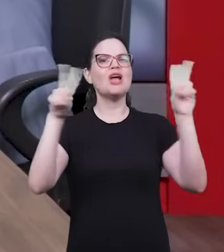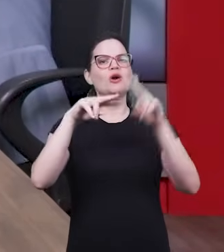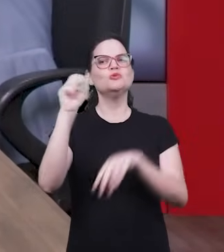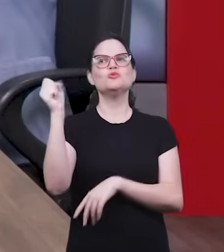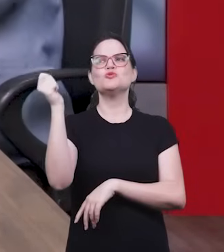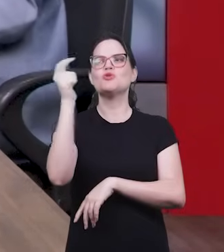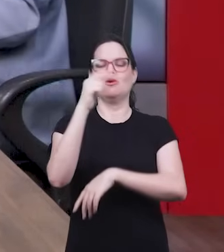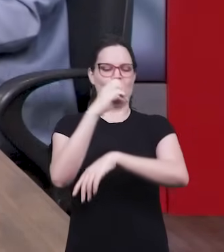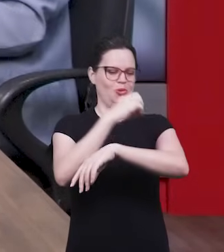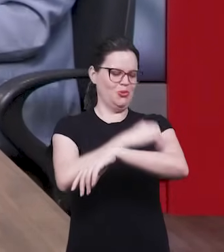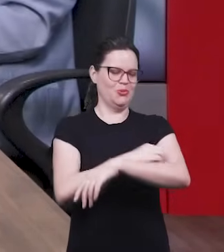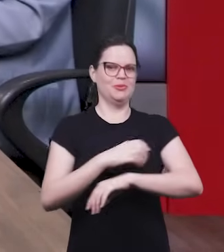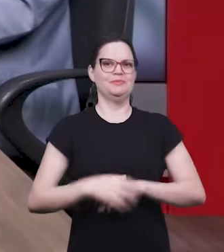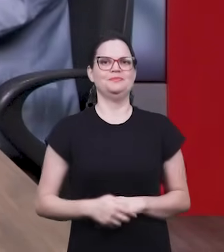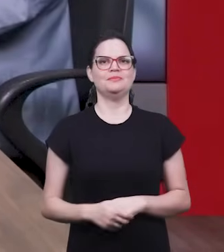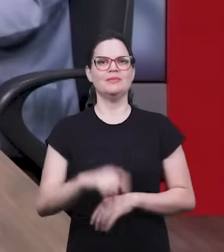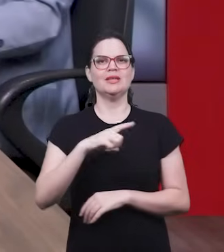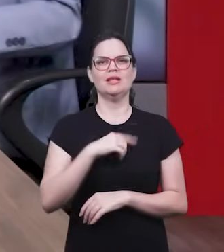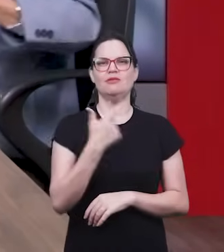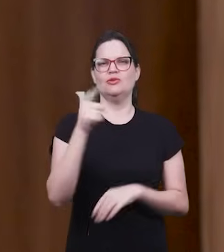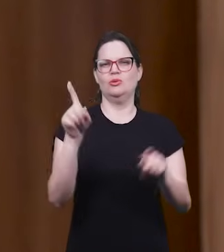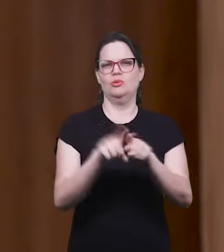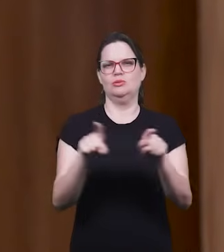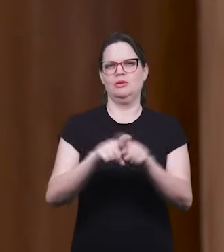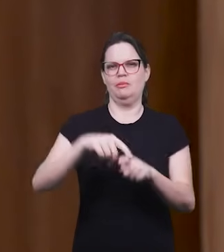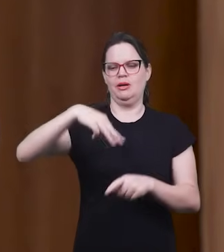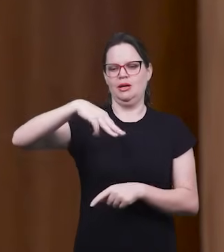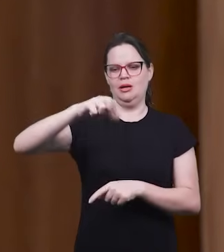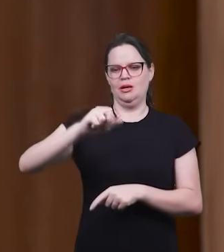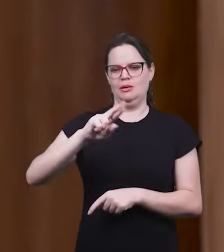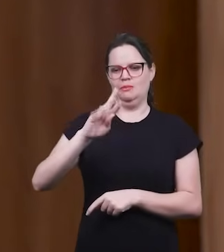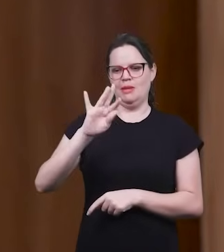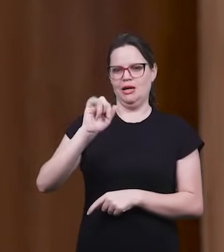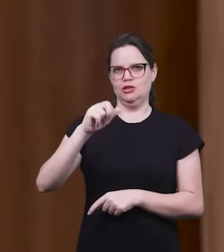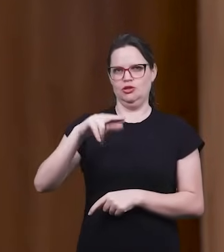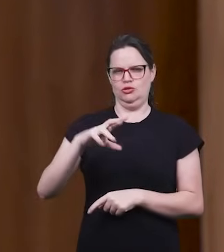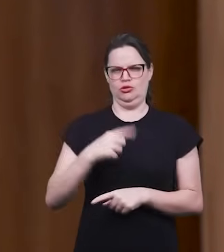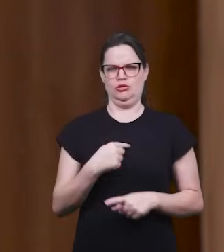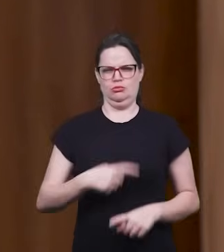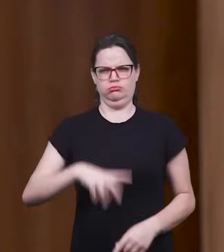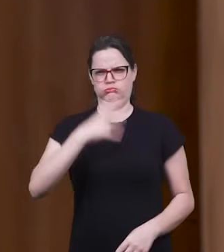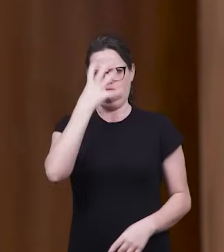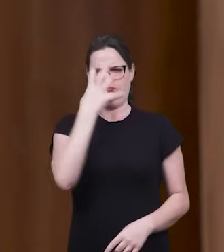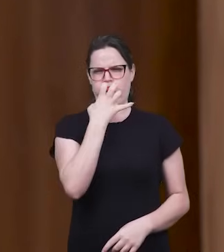o Martins. O Martins, todo mundo conhecia. Rígido.